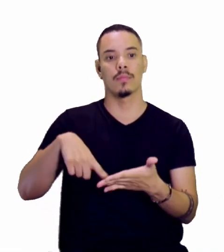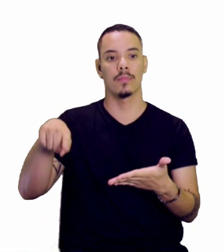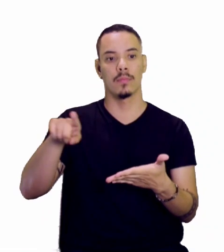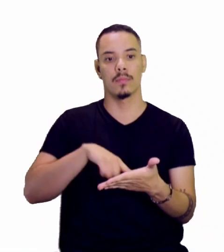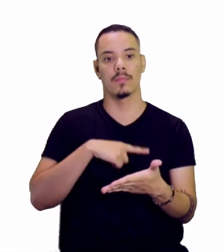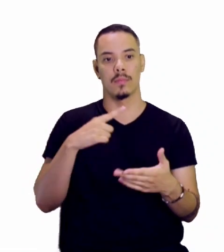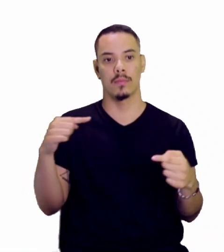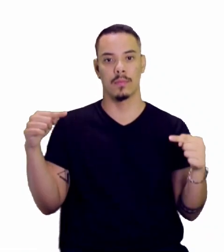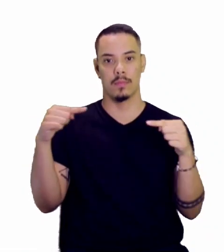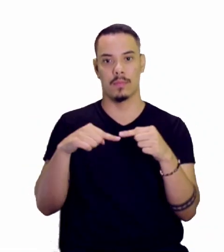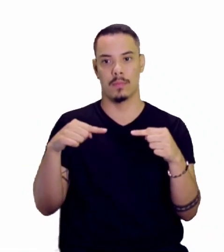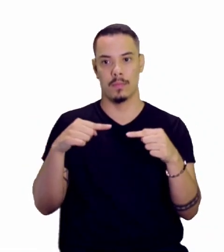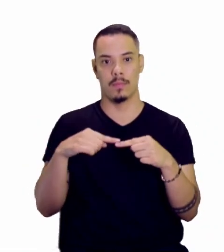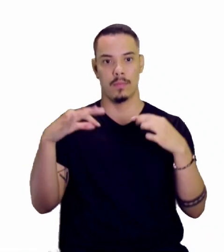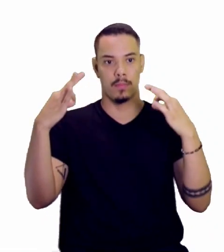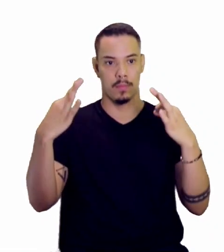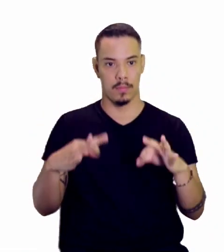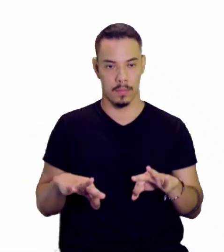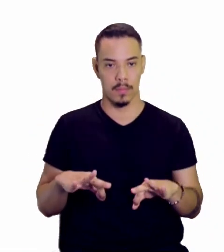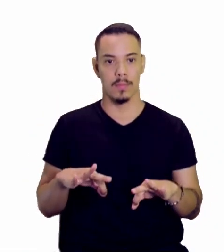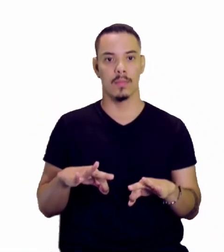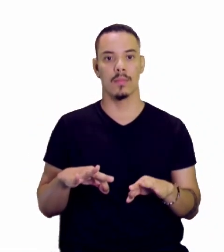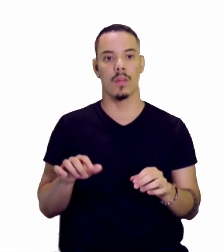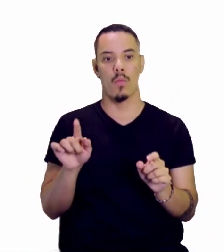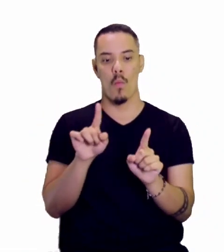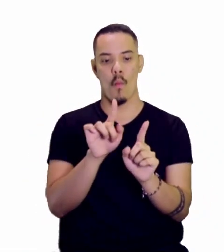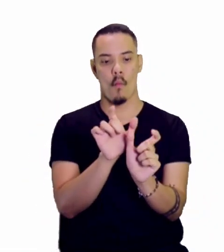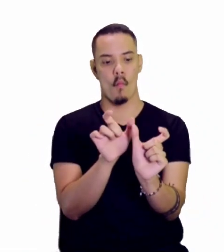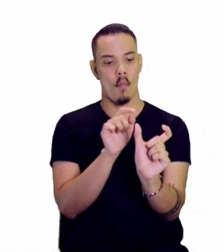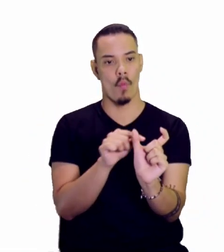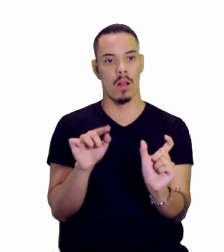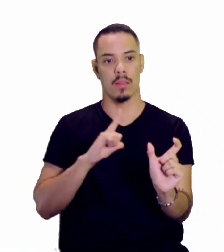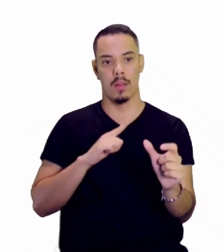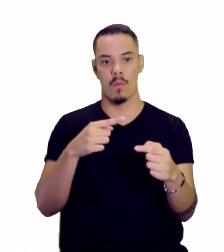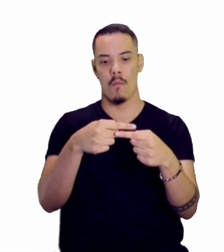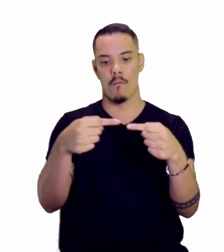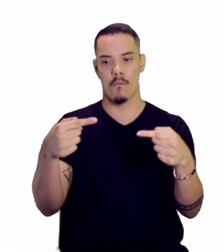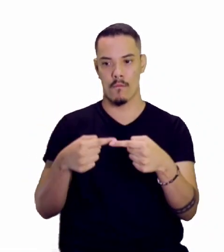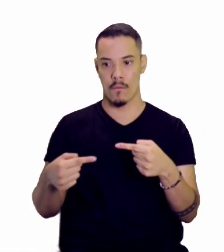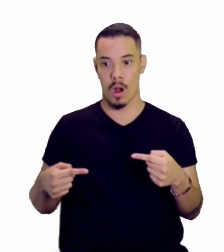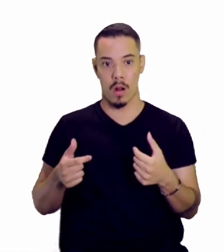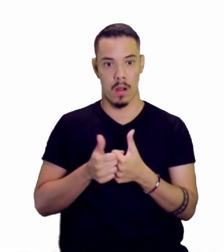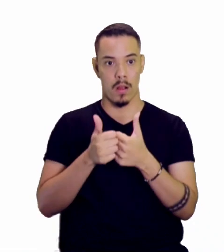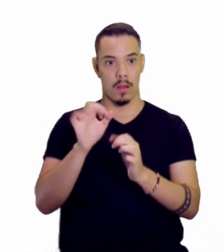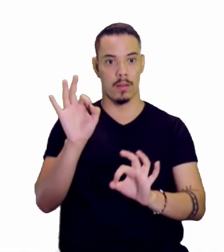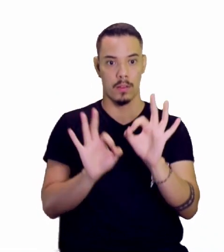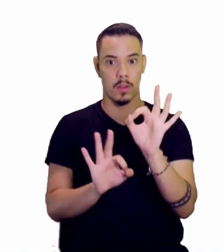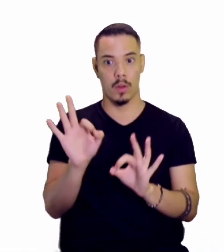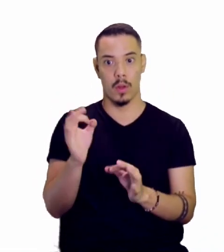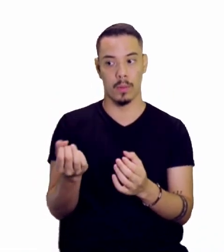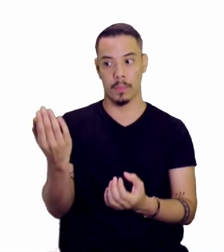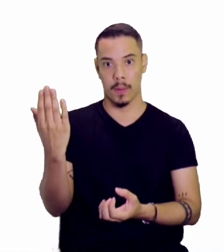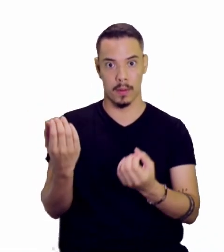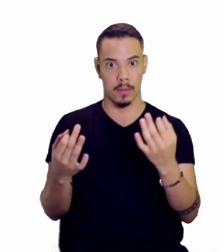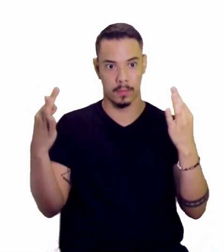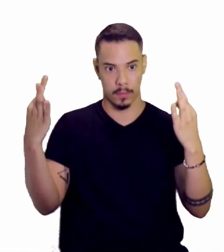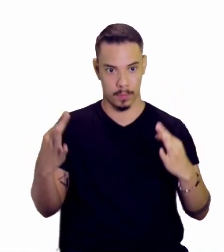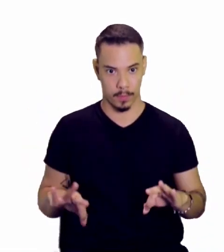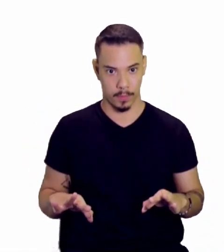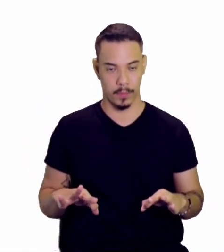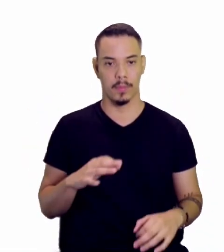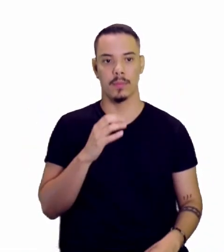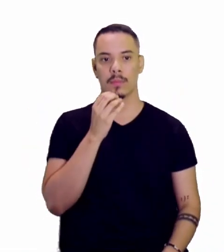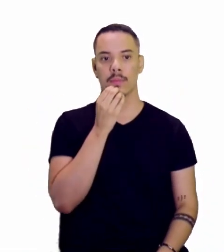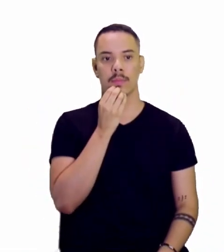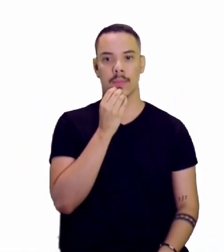que preenche corretamente as lacunas do enunciado abaixo, na ordem que aparecem. Isso. Então,